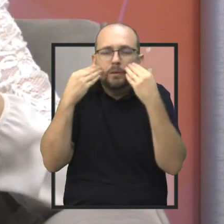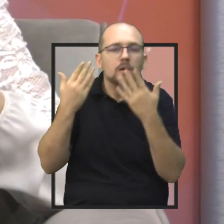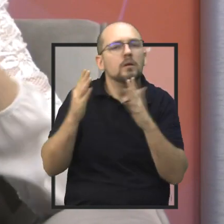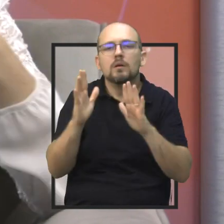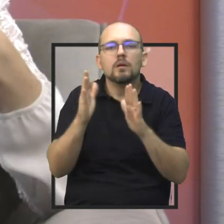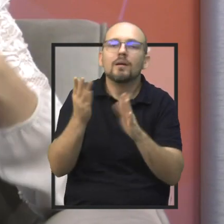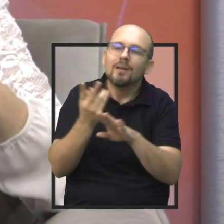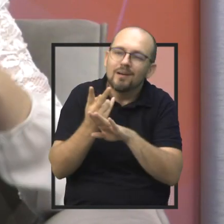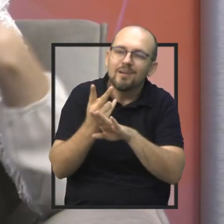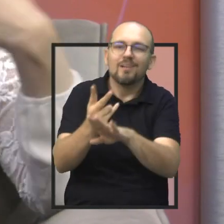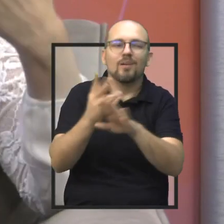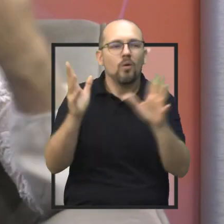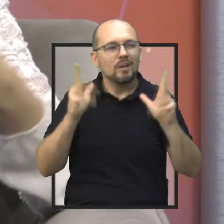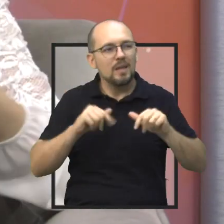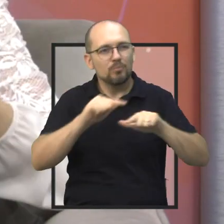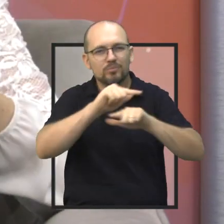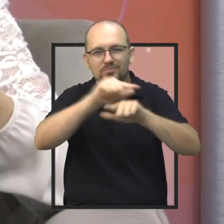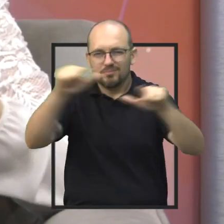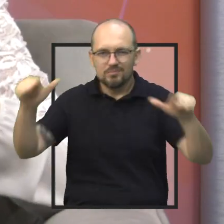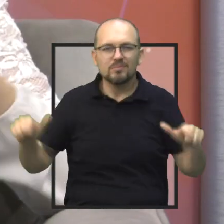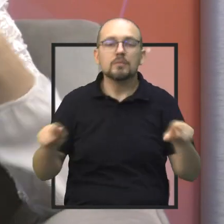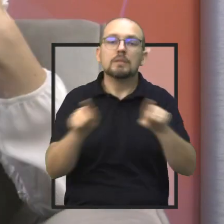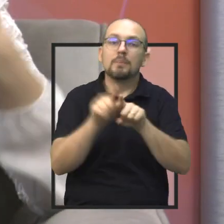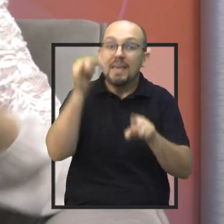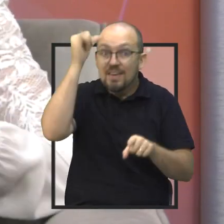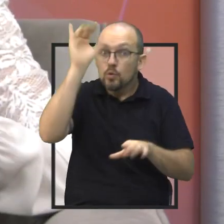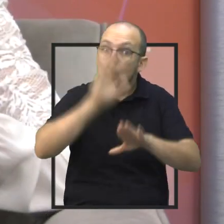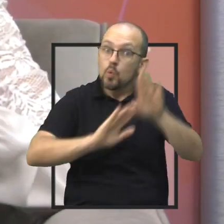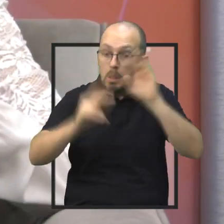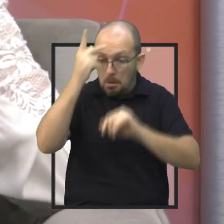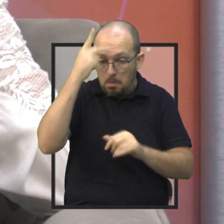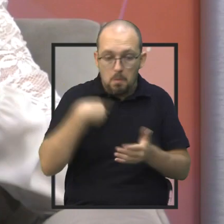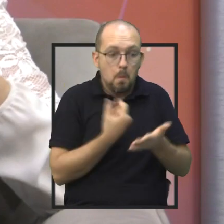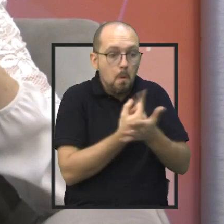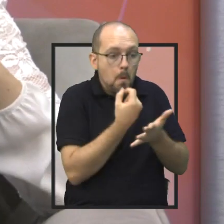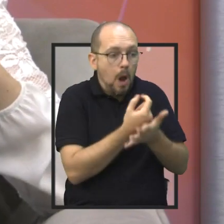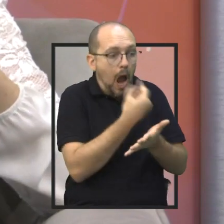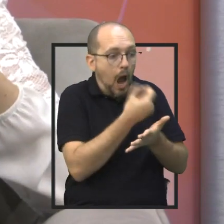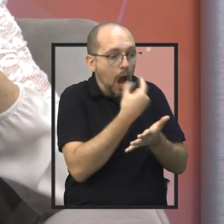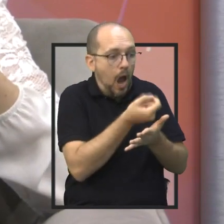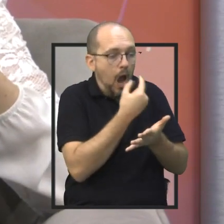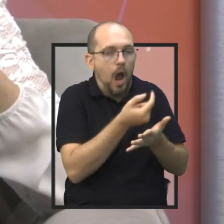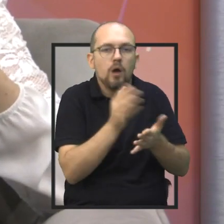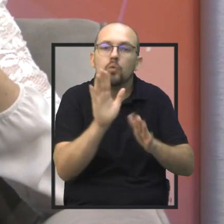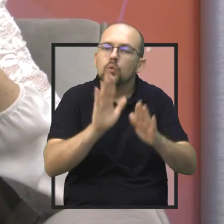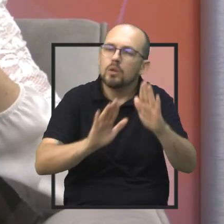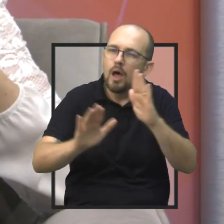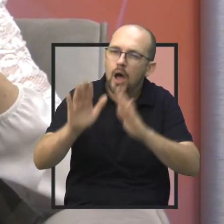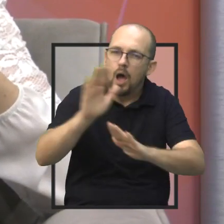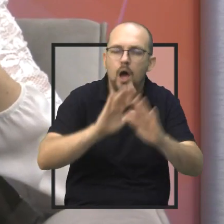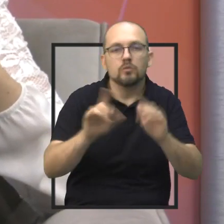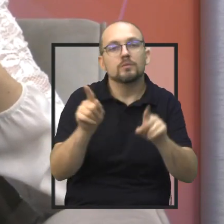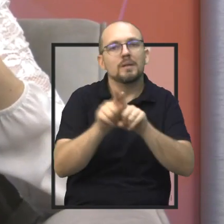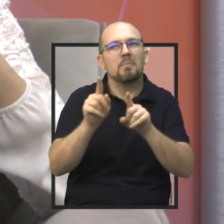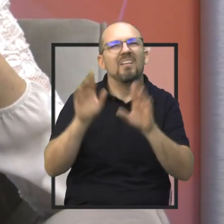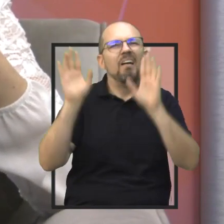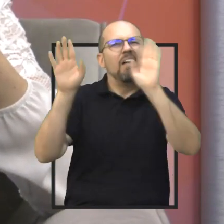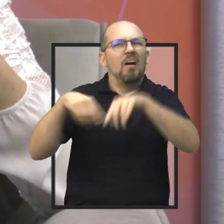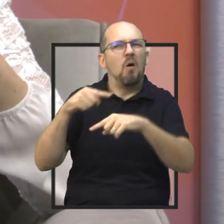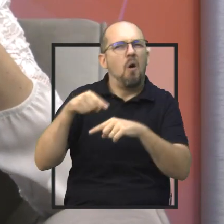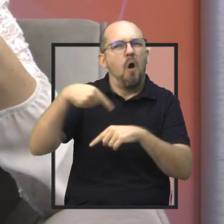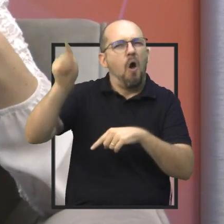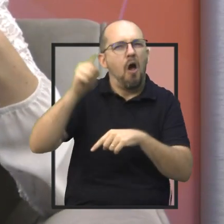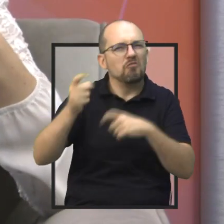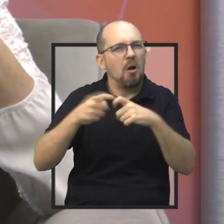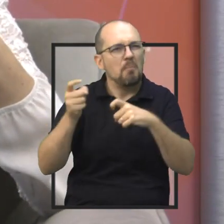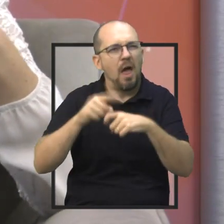Procurem, né, tratamento médico, evitem automedicação, tomem cuidado com a automedicação. Não demorem para procurar